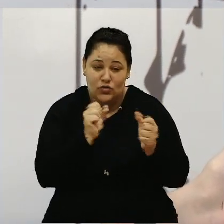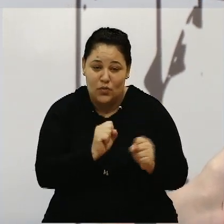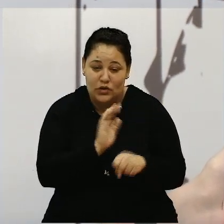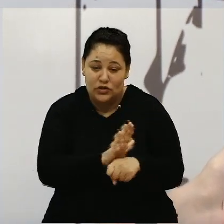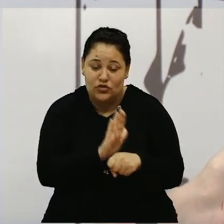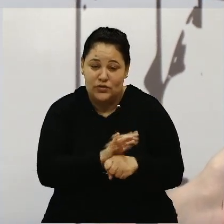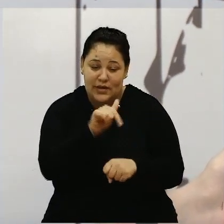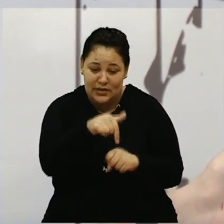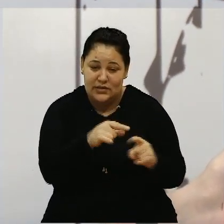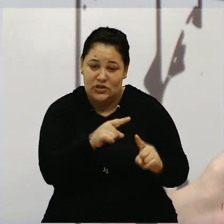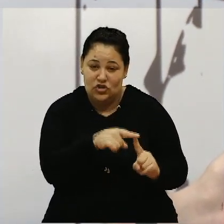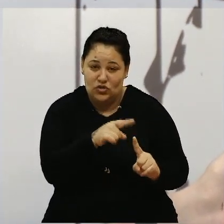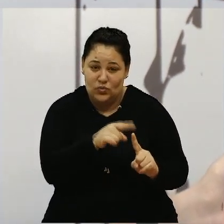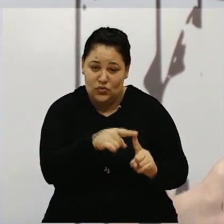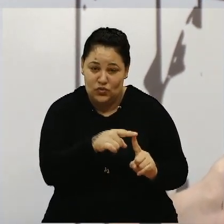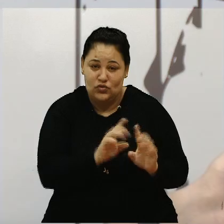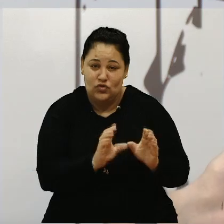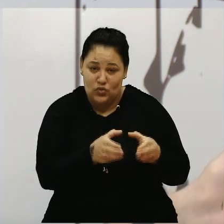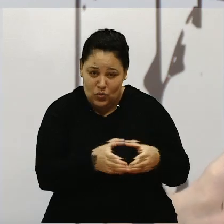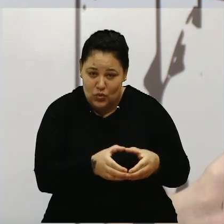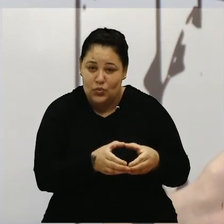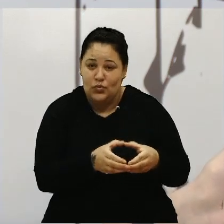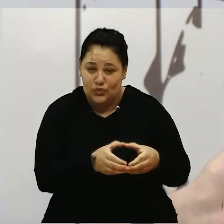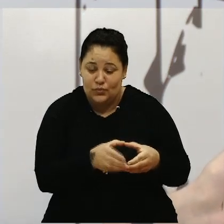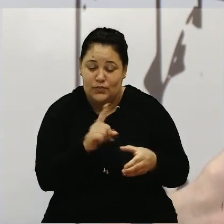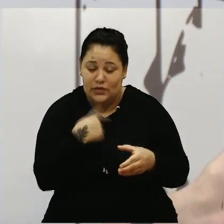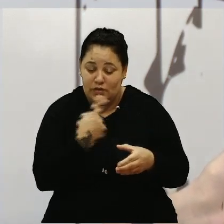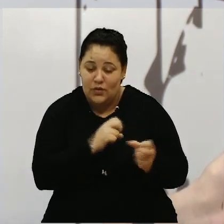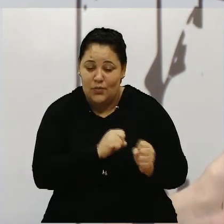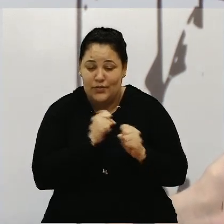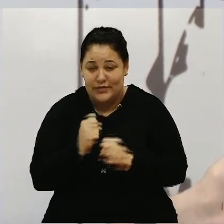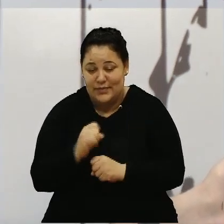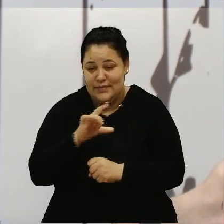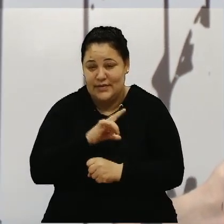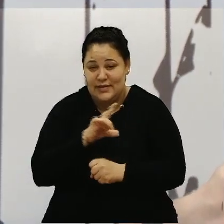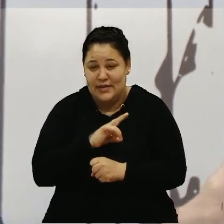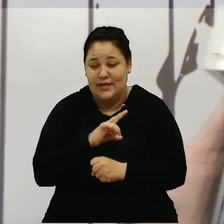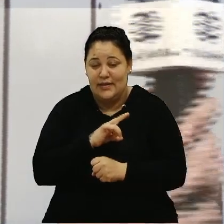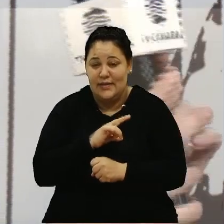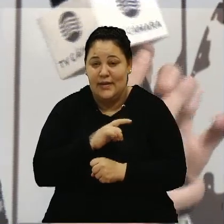esse tipo de cooperativa, para que todos nós estejamos ganhando com essas